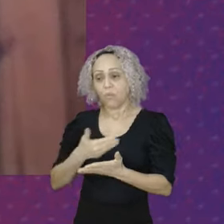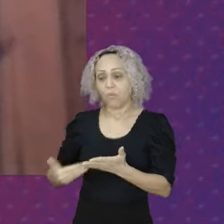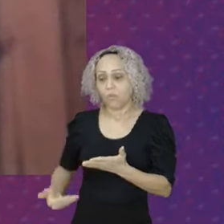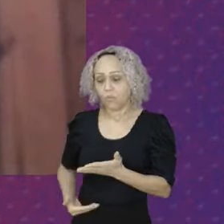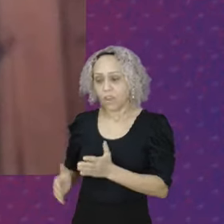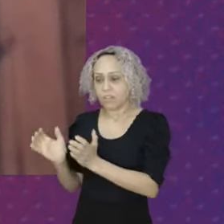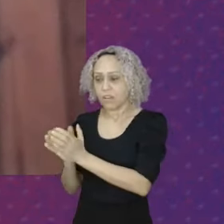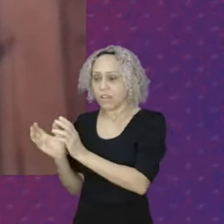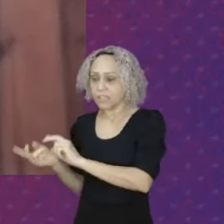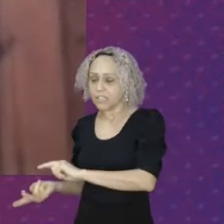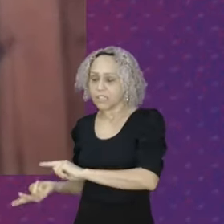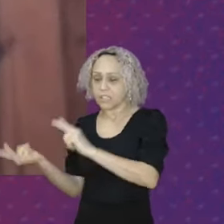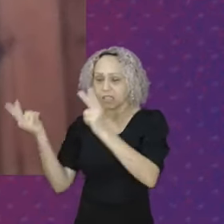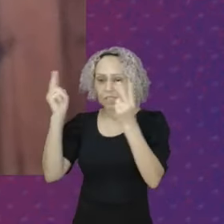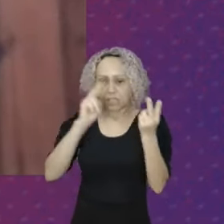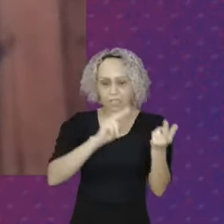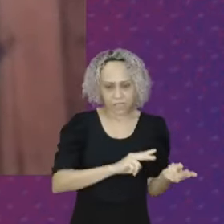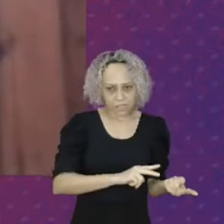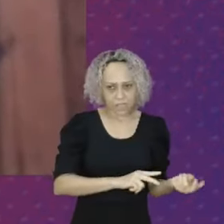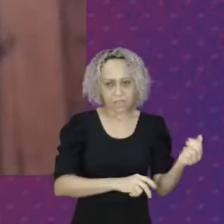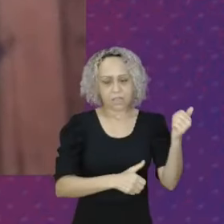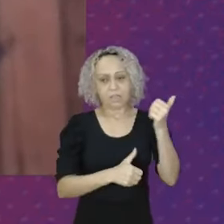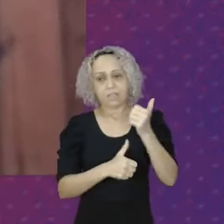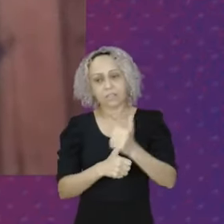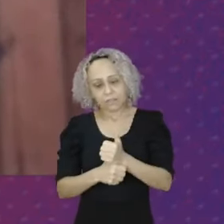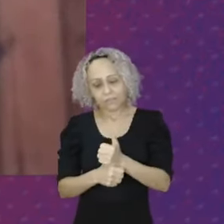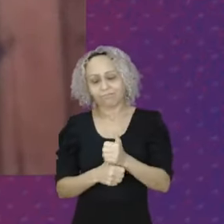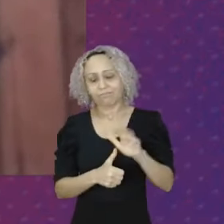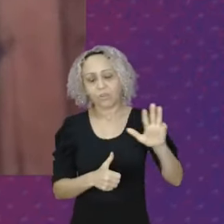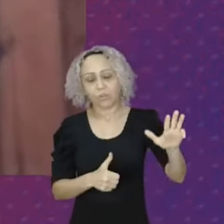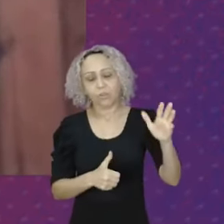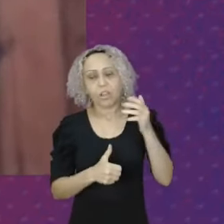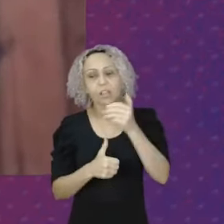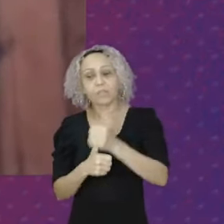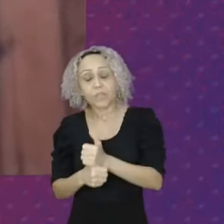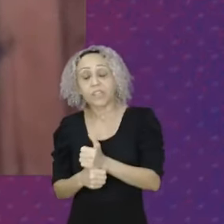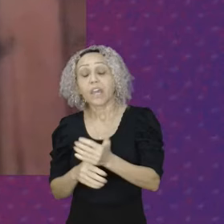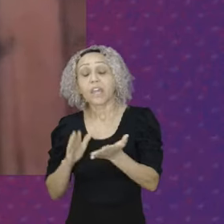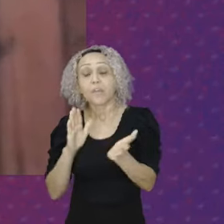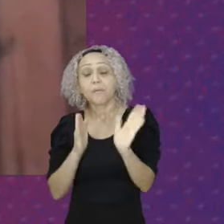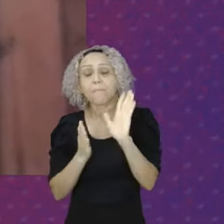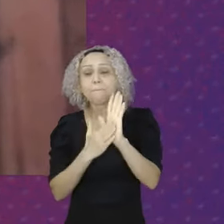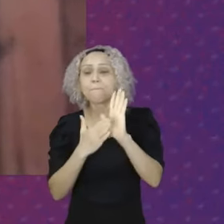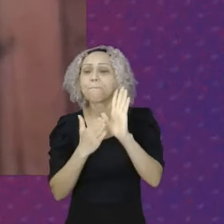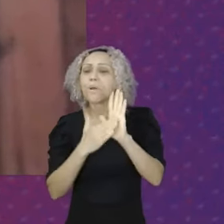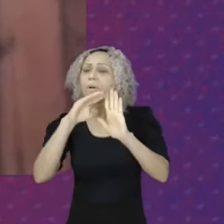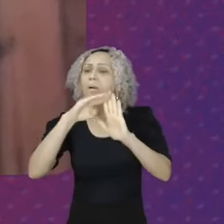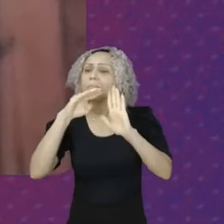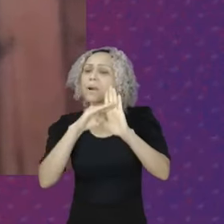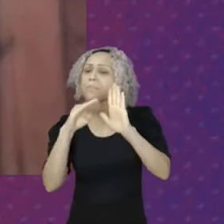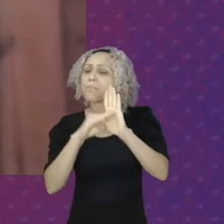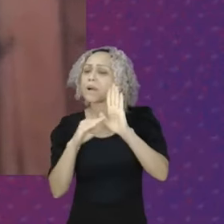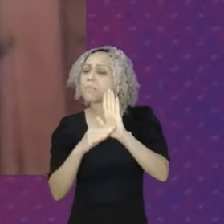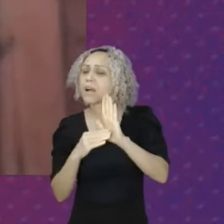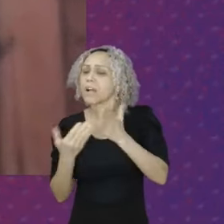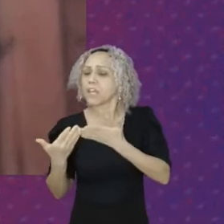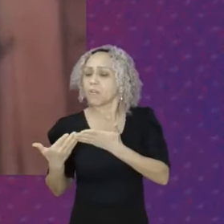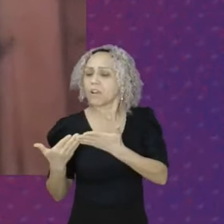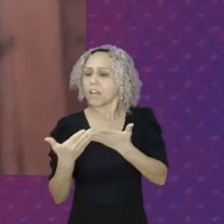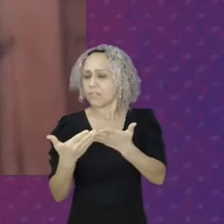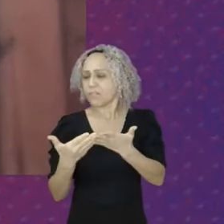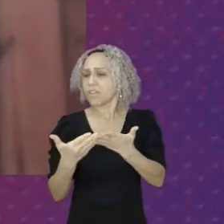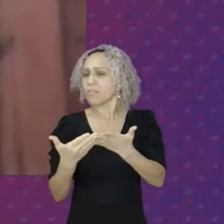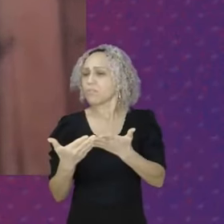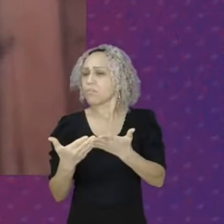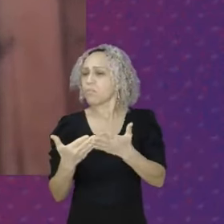secor de Meio Ambiente eu construí né uma série de propostas de políticas públicas para mulheres com deficiência a maior parte